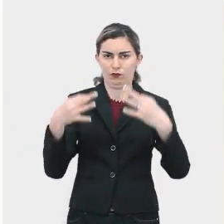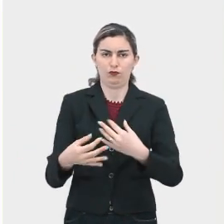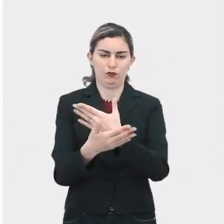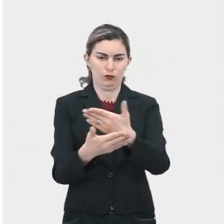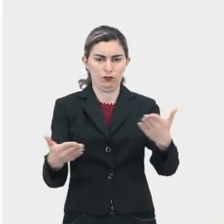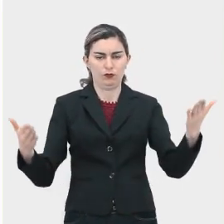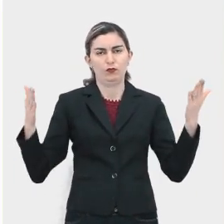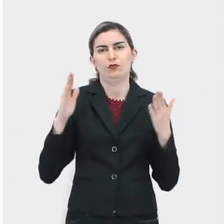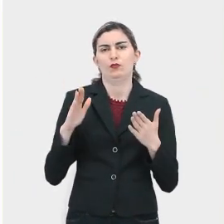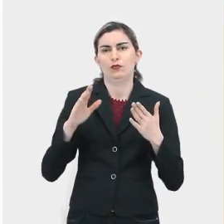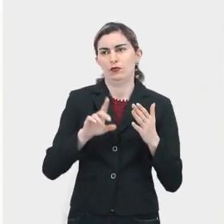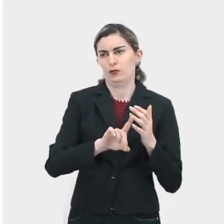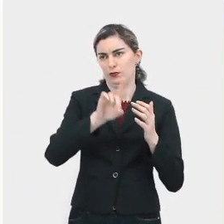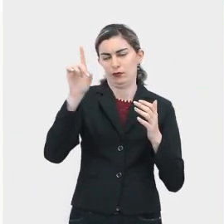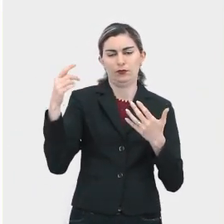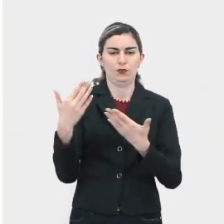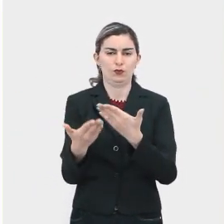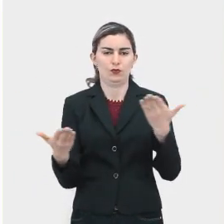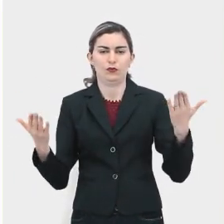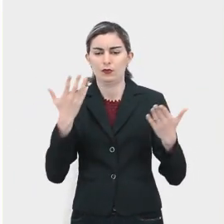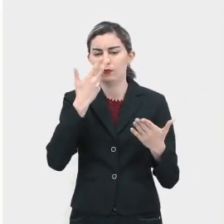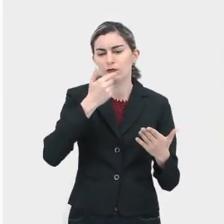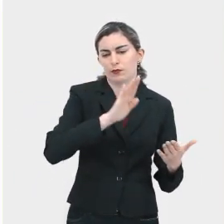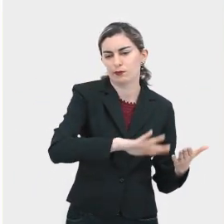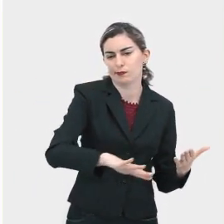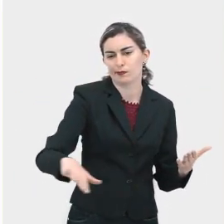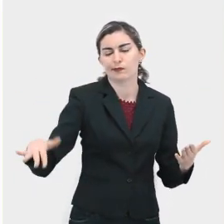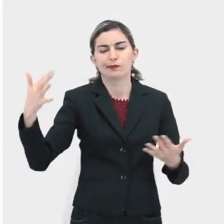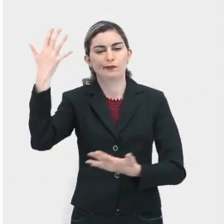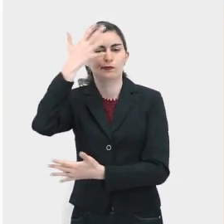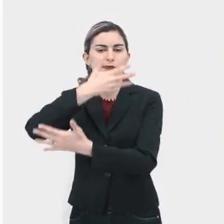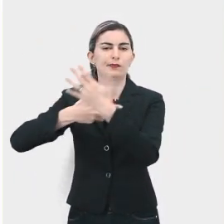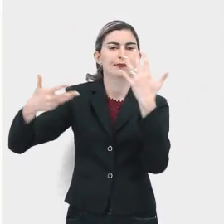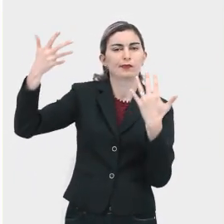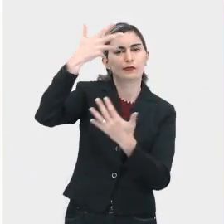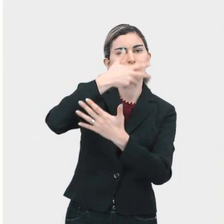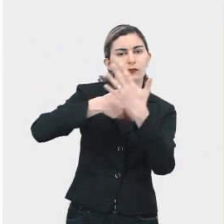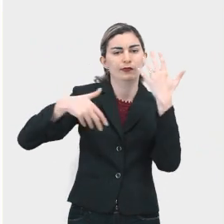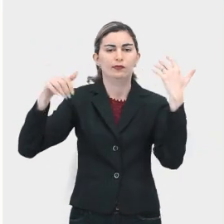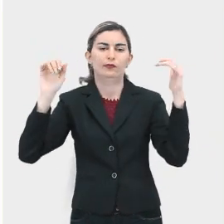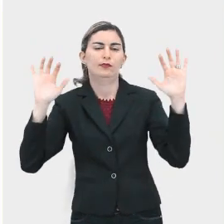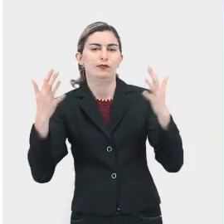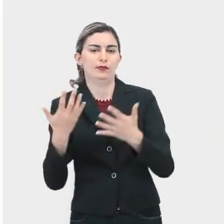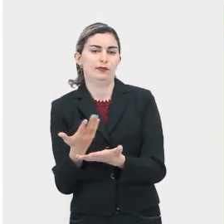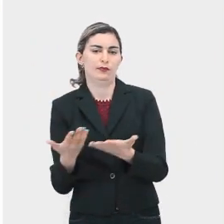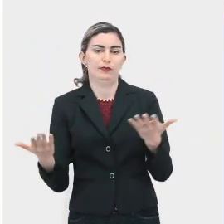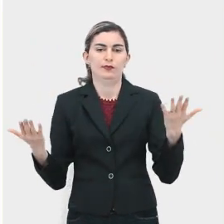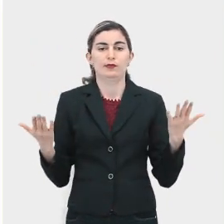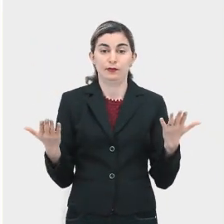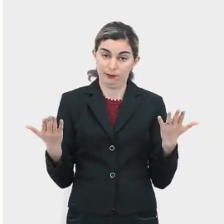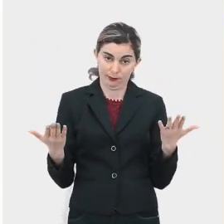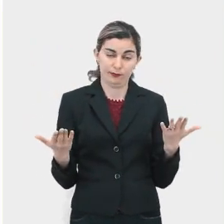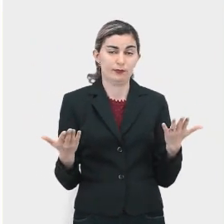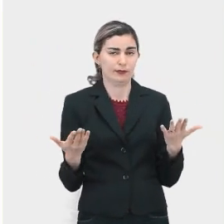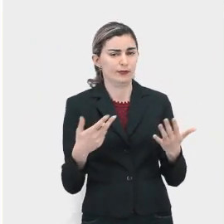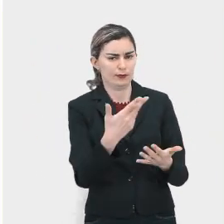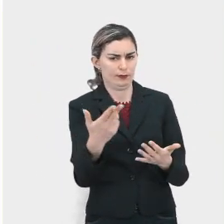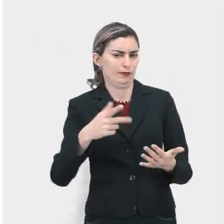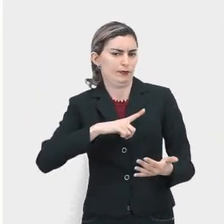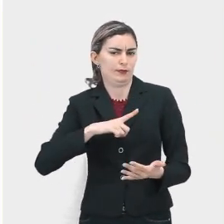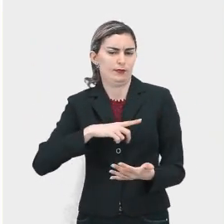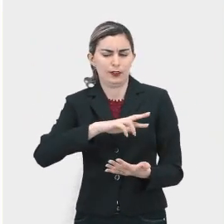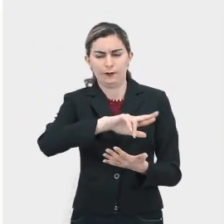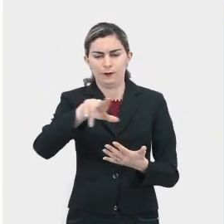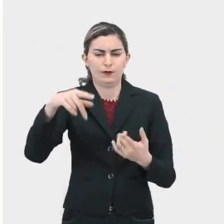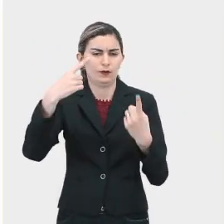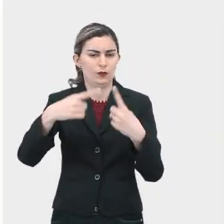Menino Deus, onde crianças estão cantando no coral infantil, né? E aí tem várias músicas